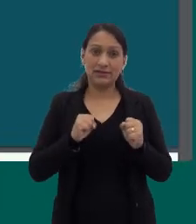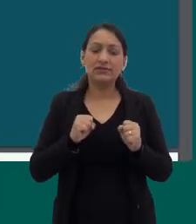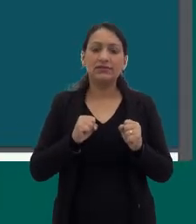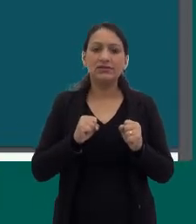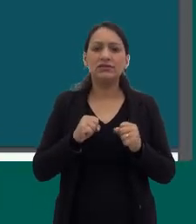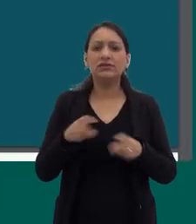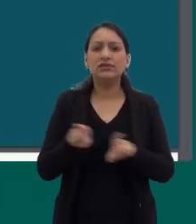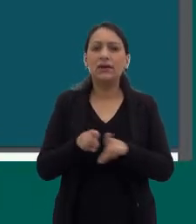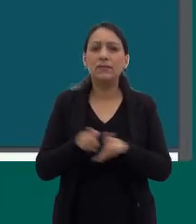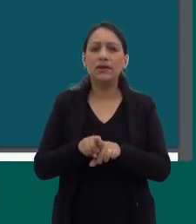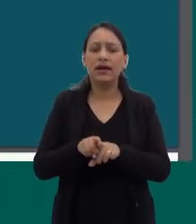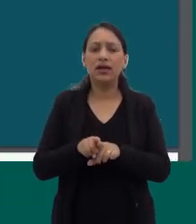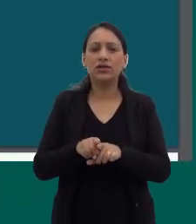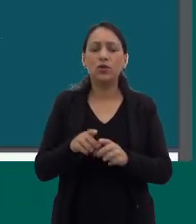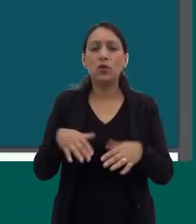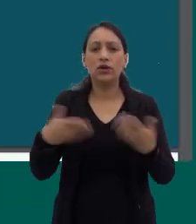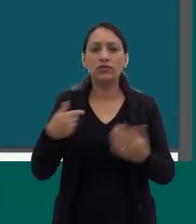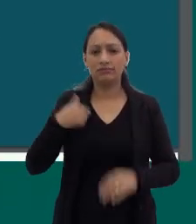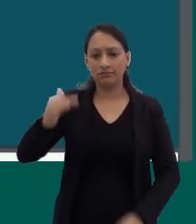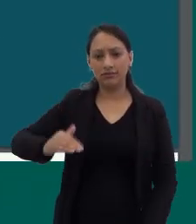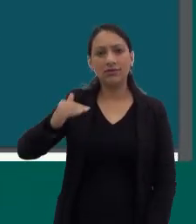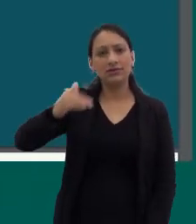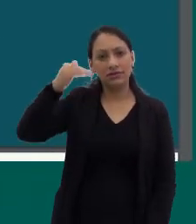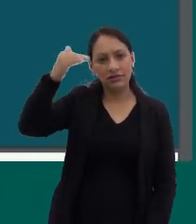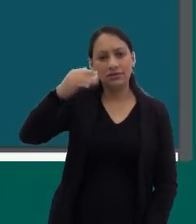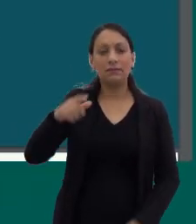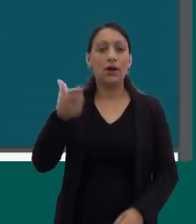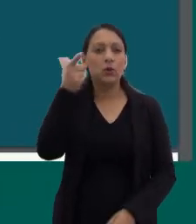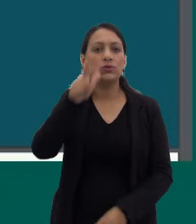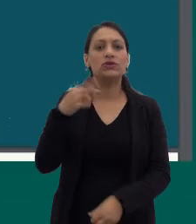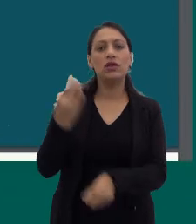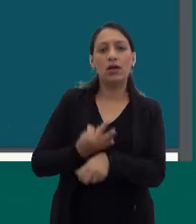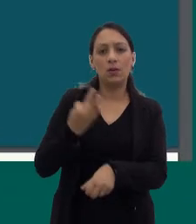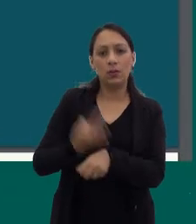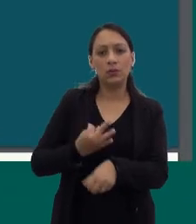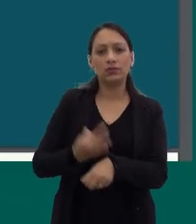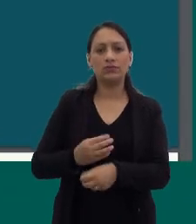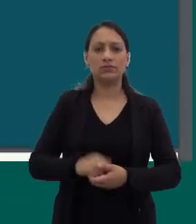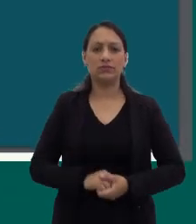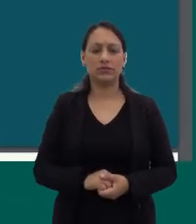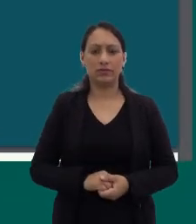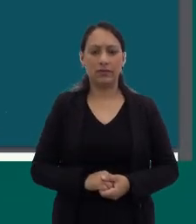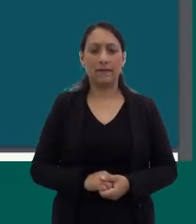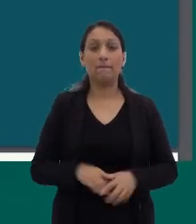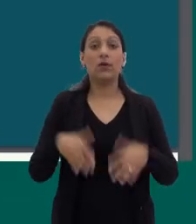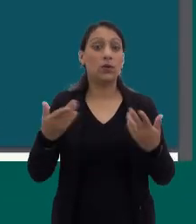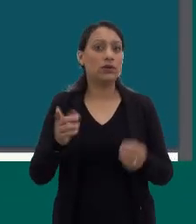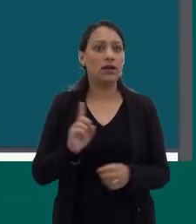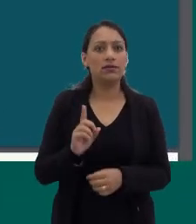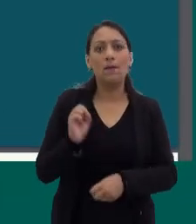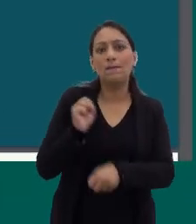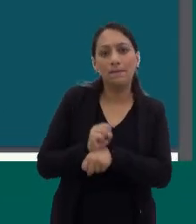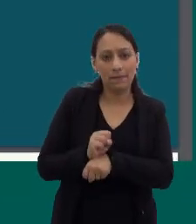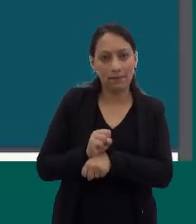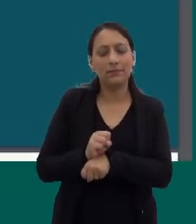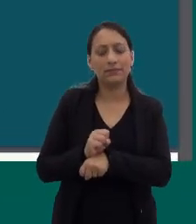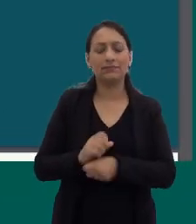crescimento. Quando a gente consegue suportá-la. Quando ela não paralisa, né?